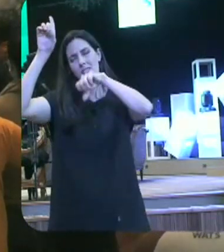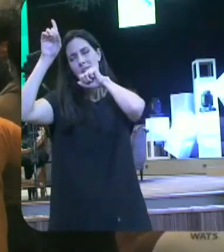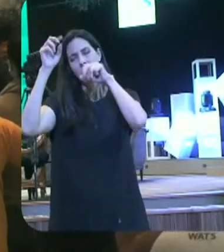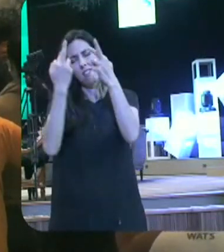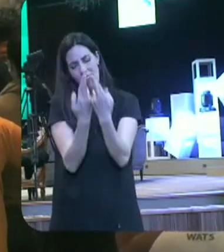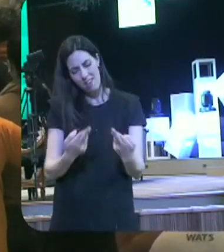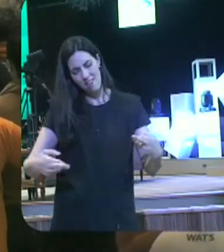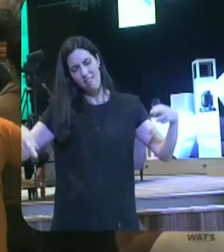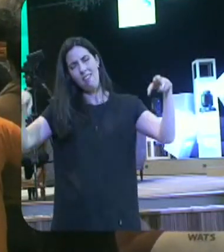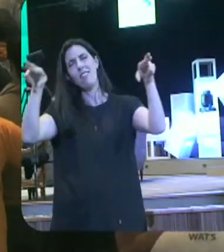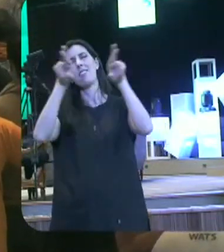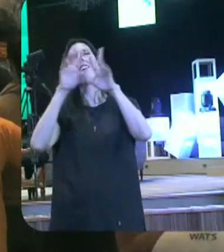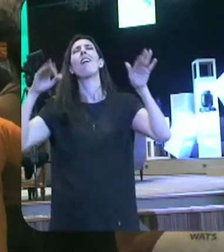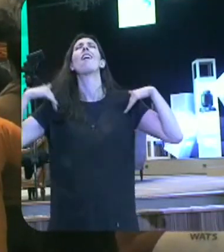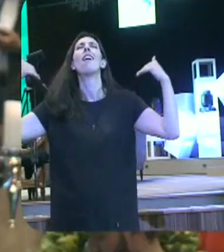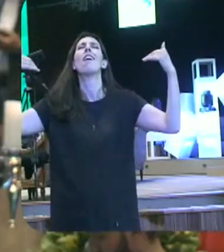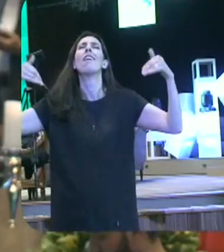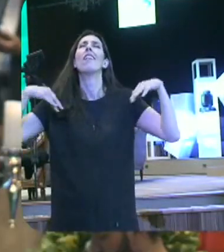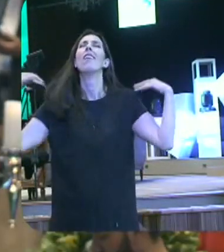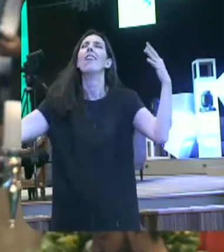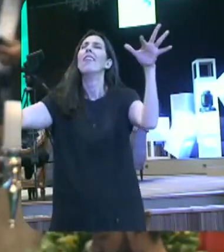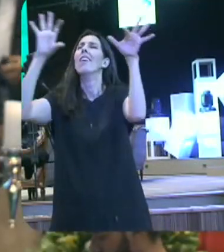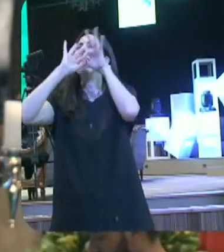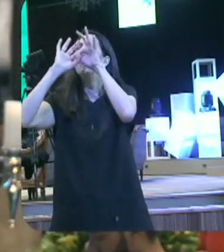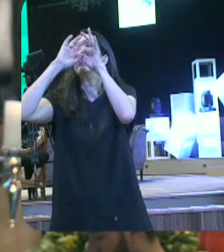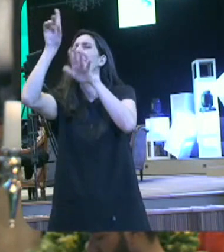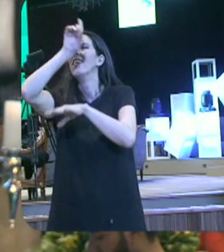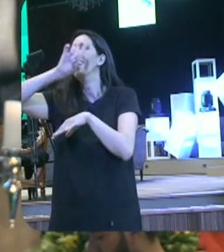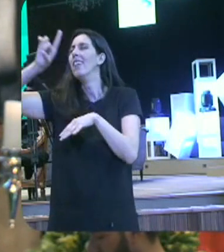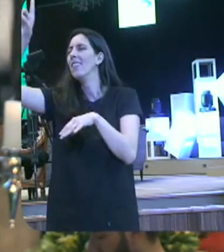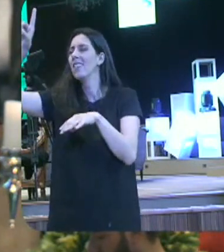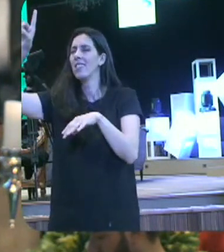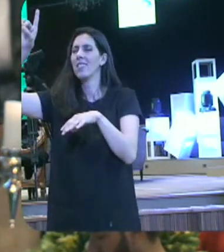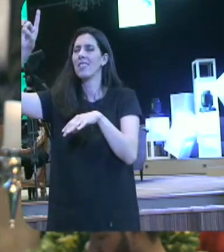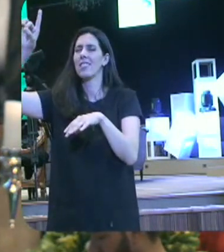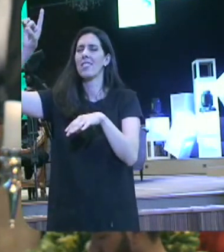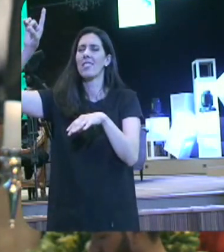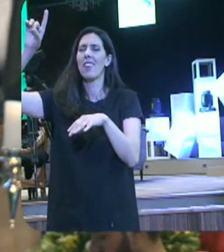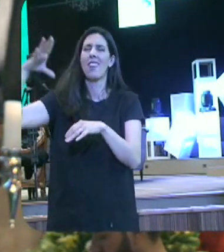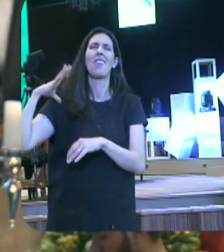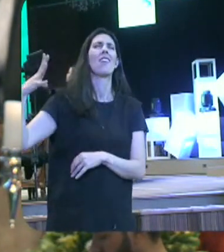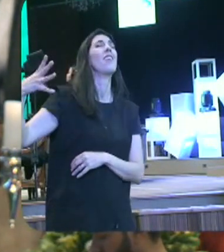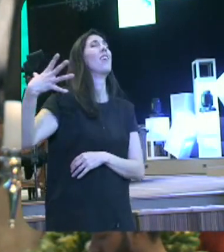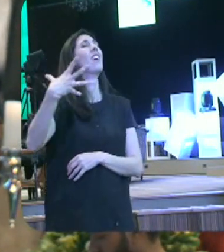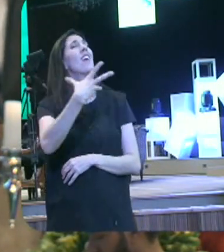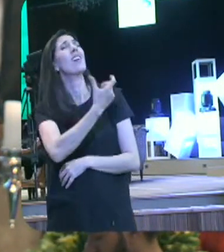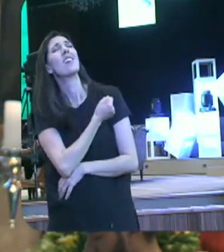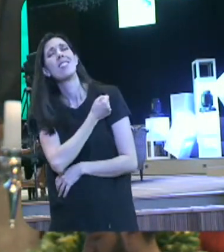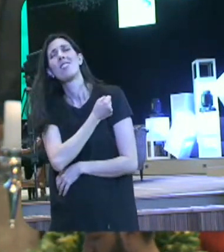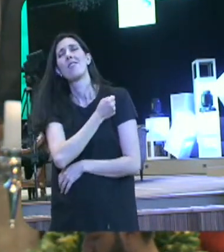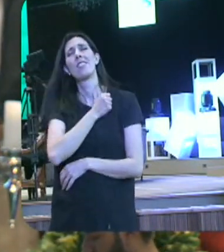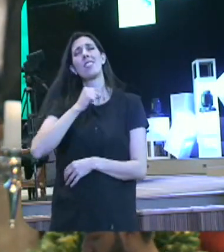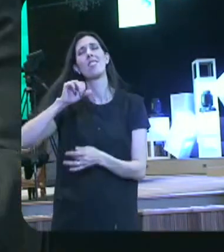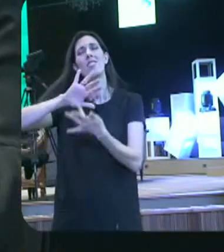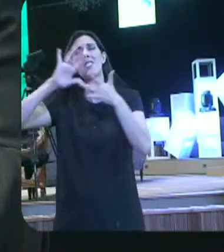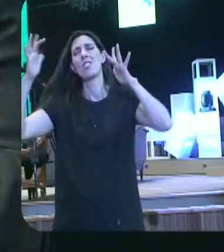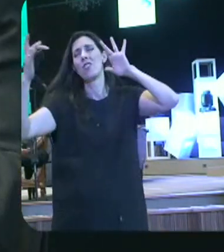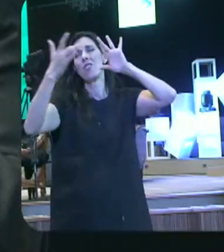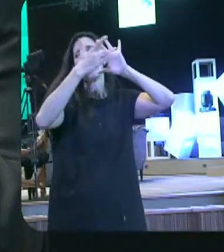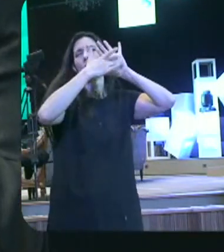restaura a nossa alegria e comunhão contigo, e que a salvação do Senhor